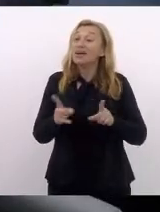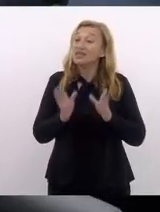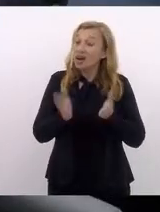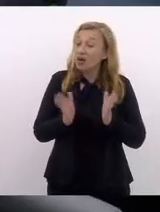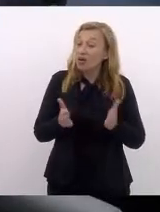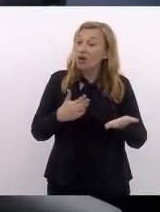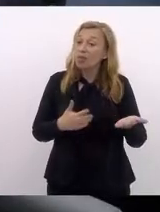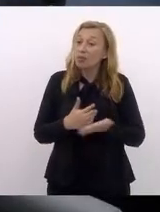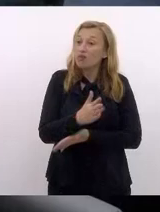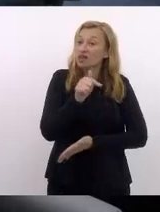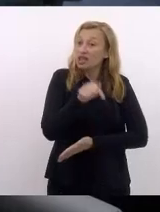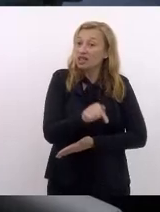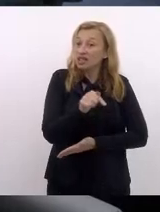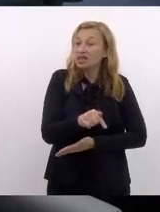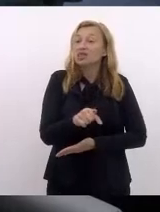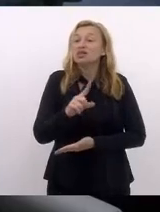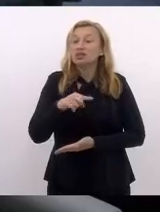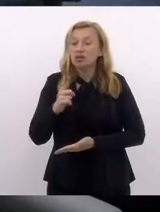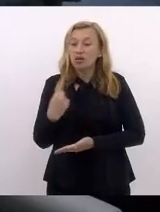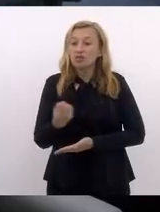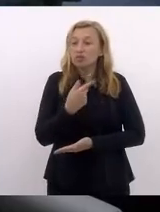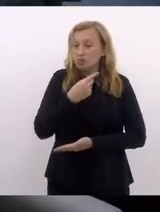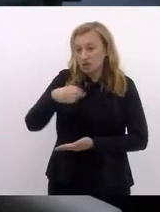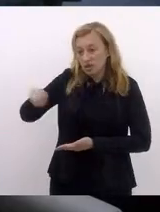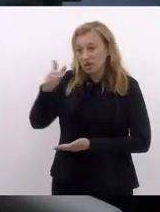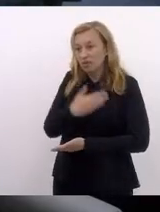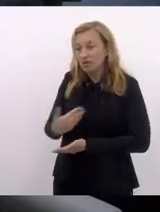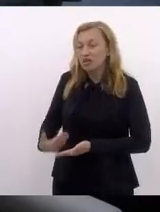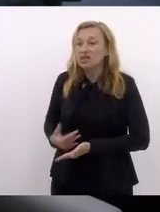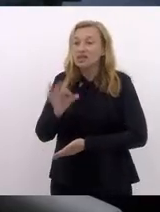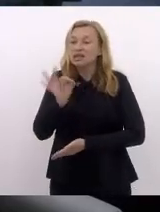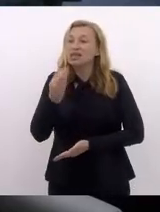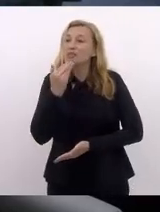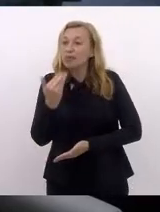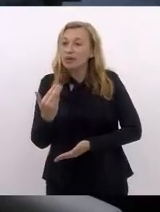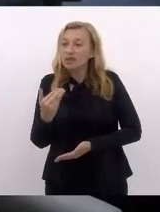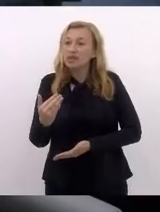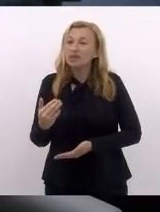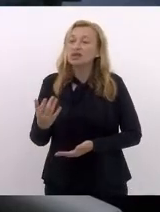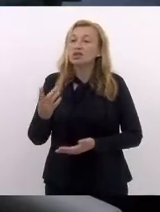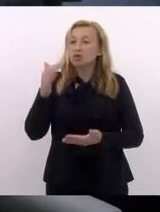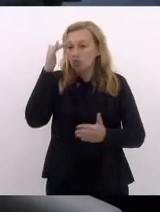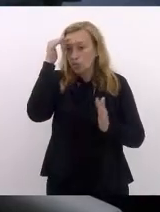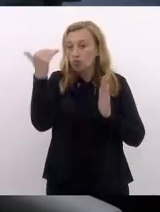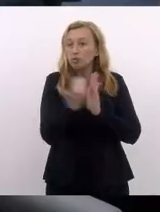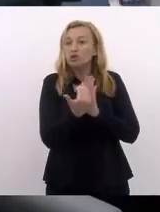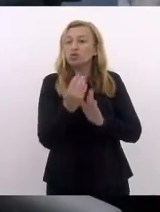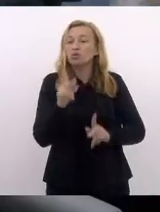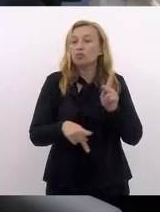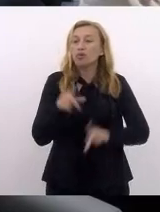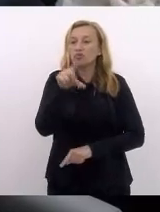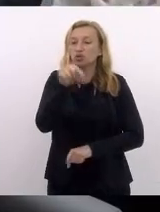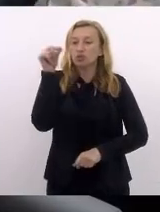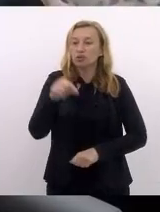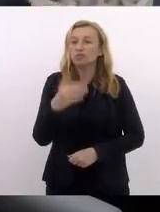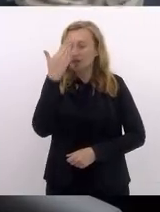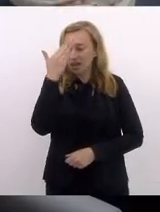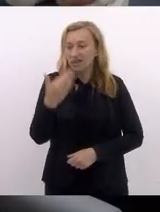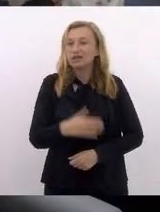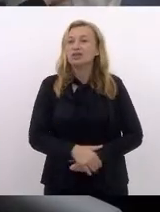tendo aprovado isso aqui nós vamos ao governo Com certeza para pedir que seja cumprido aquilo que o povo decidiu